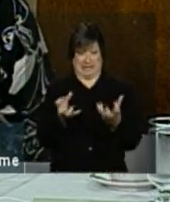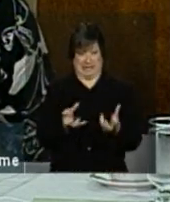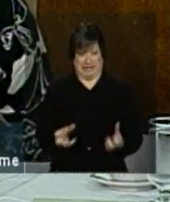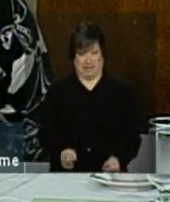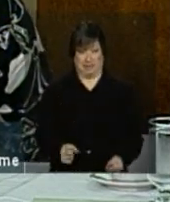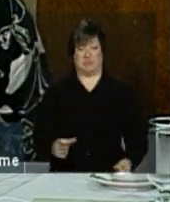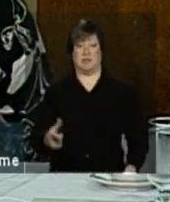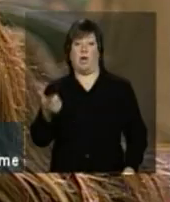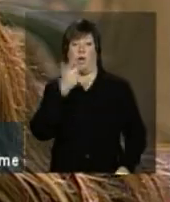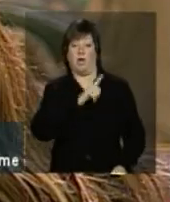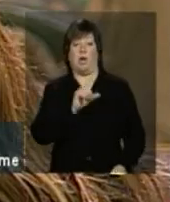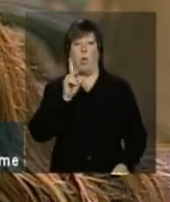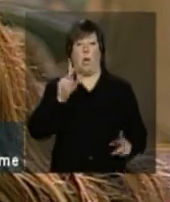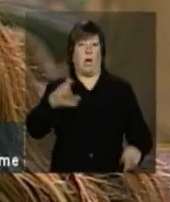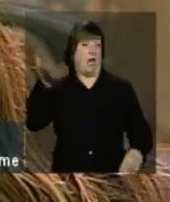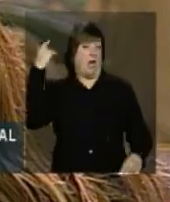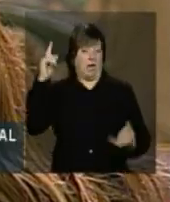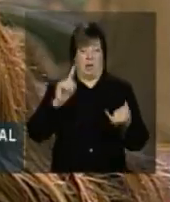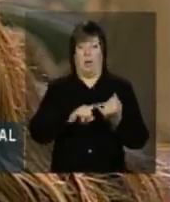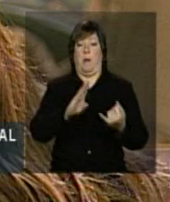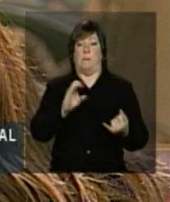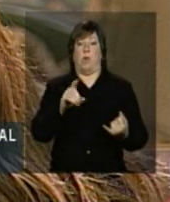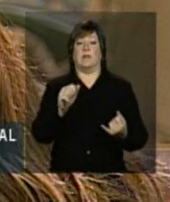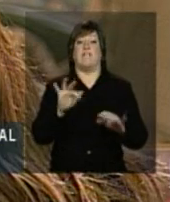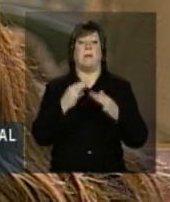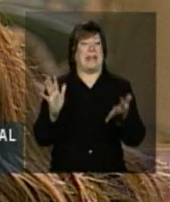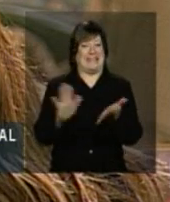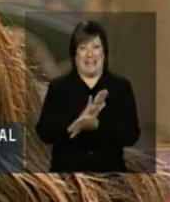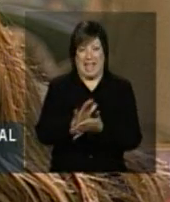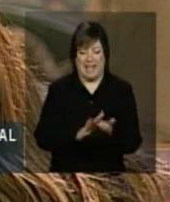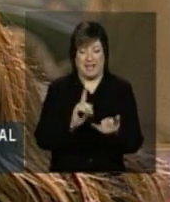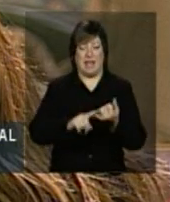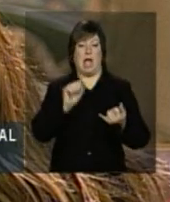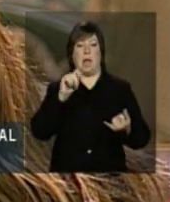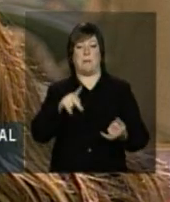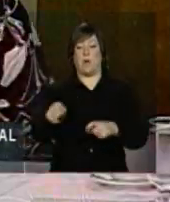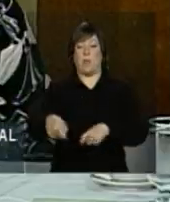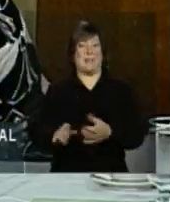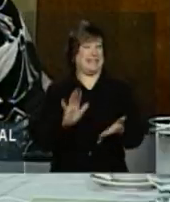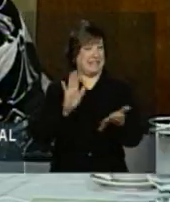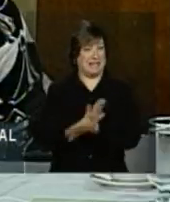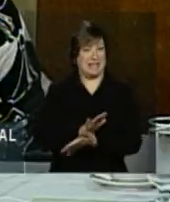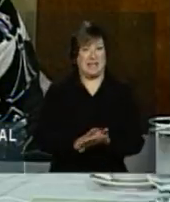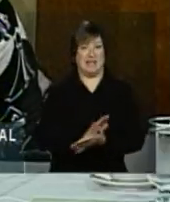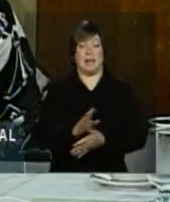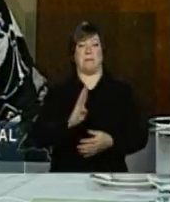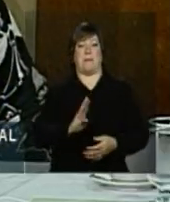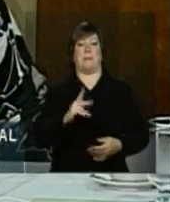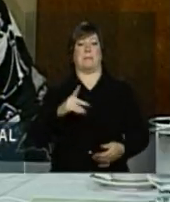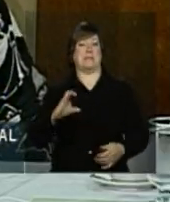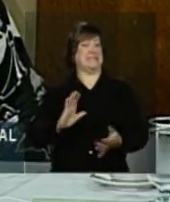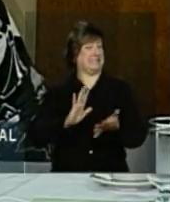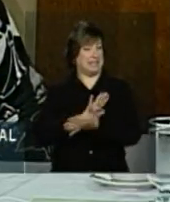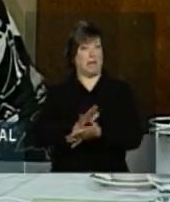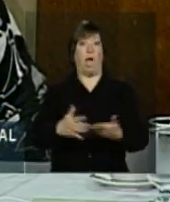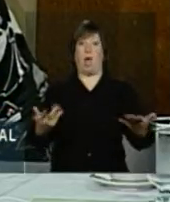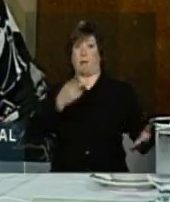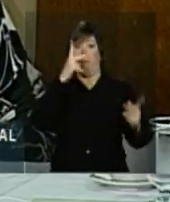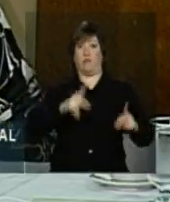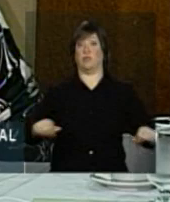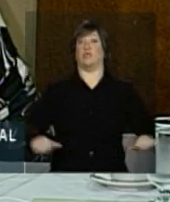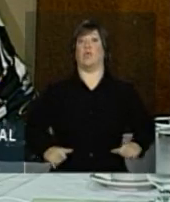aconteceu noutros períodos sem bolsa família sem BPC e sem aposentadoria Rural a população não a população estaria